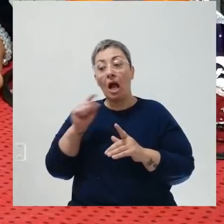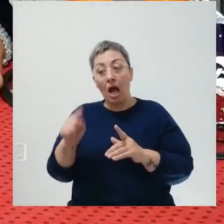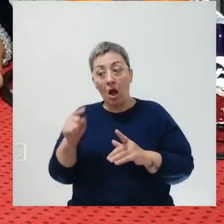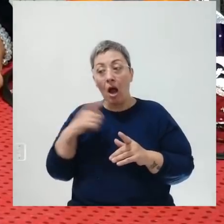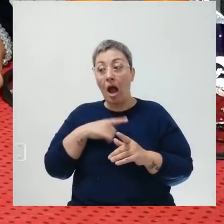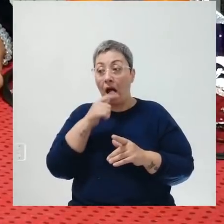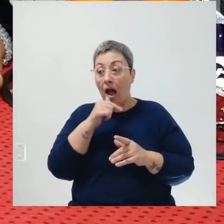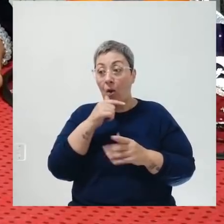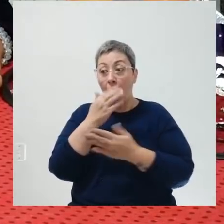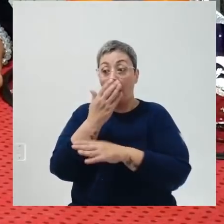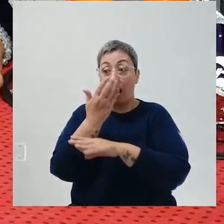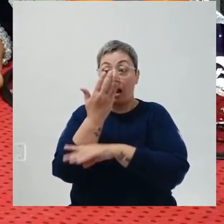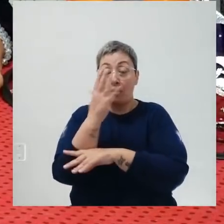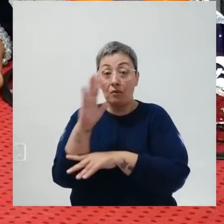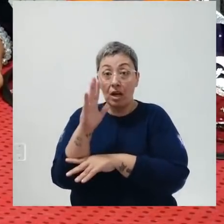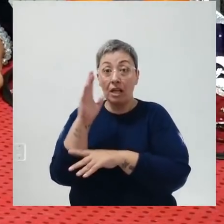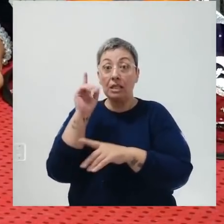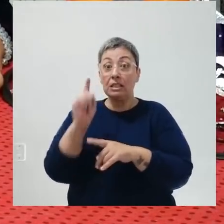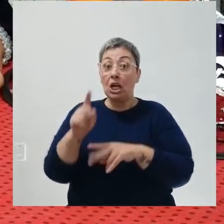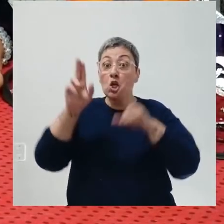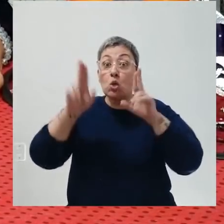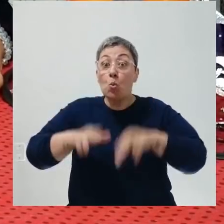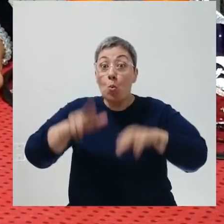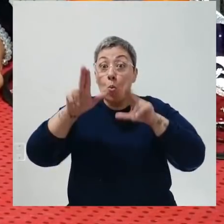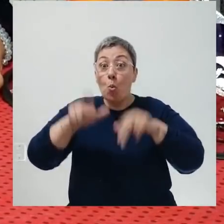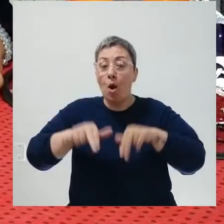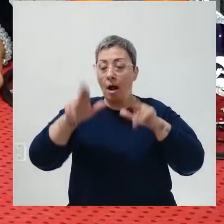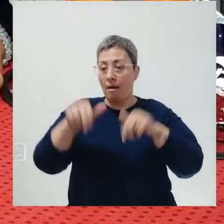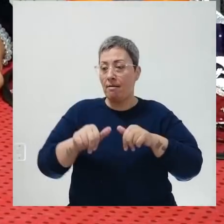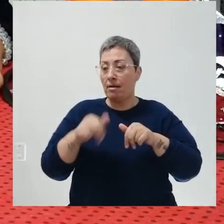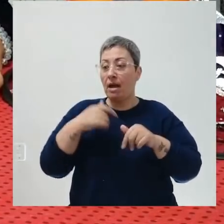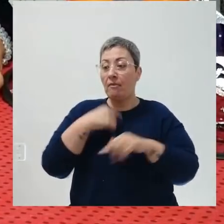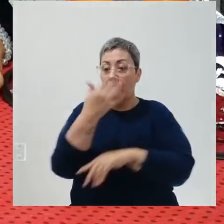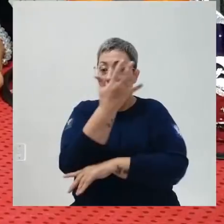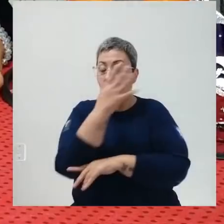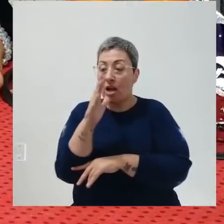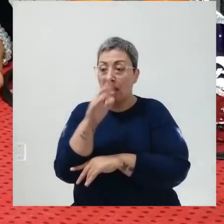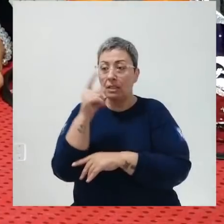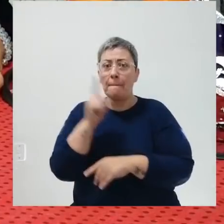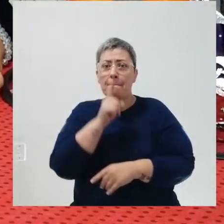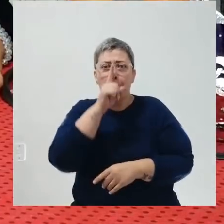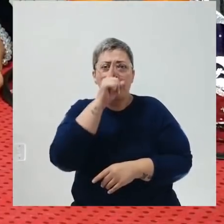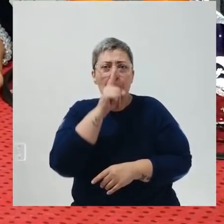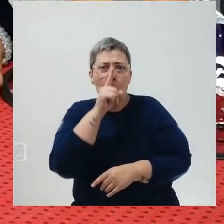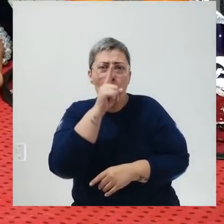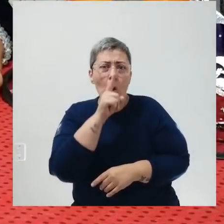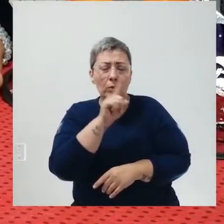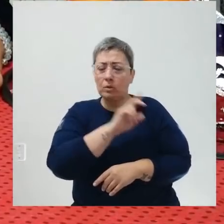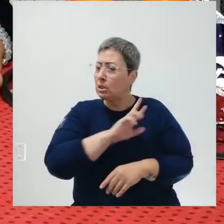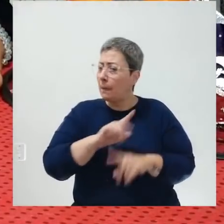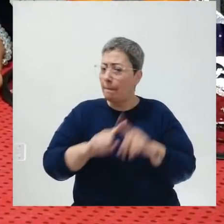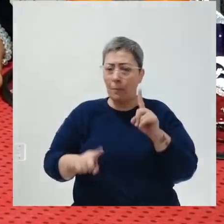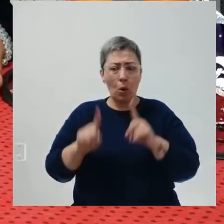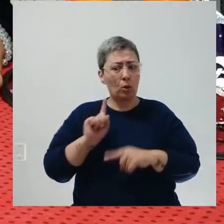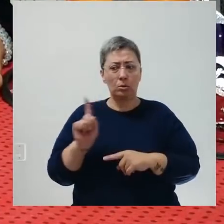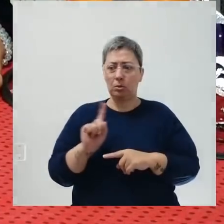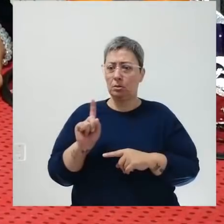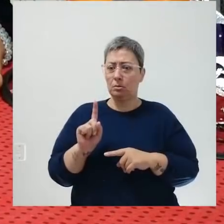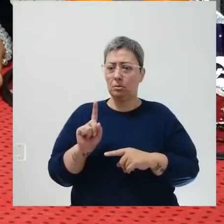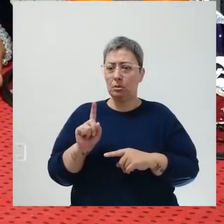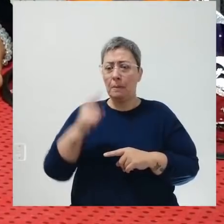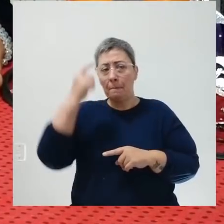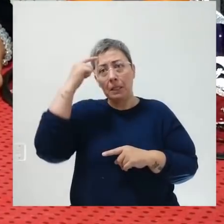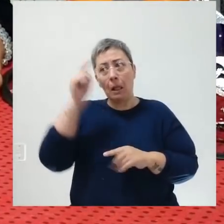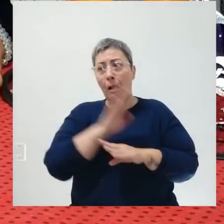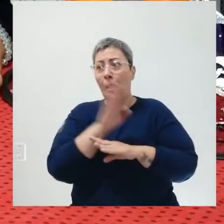a água da floresta, jamais! A floresta é um lugar muito, muito perigoso. Você não deve